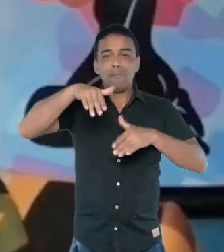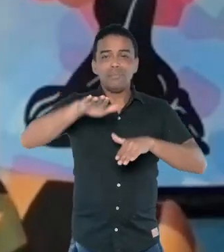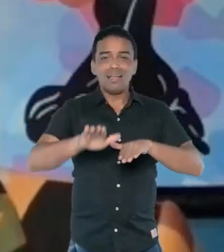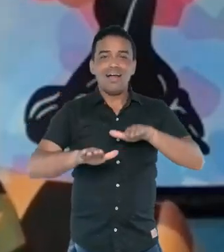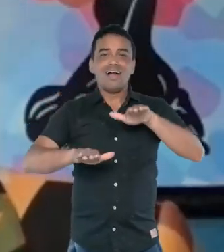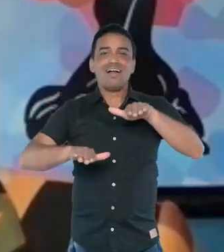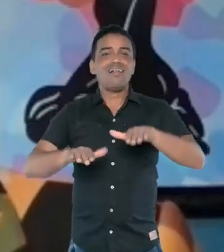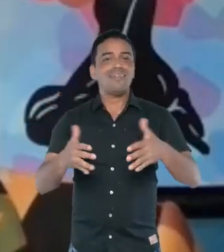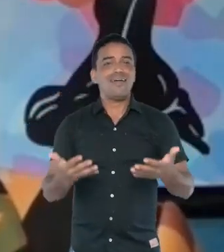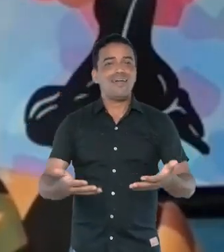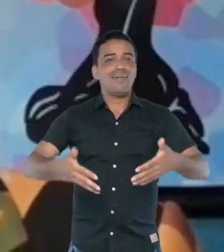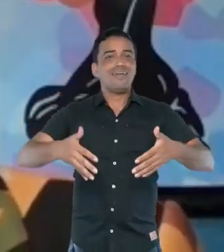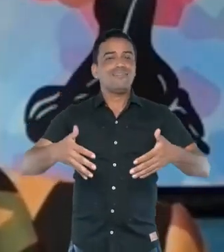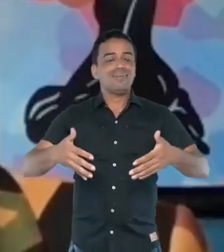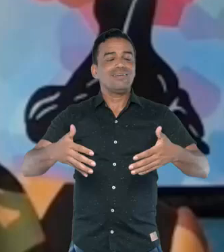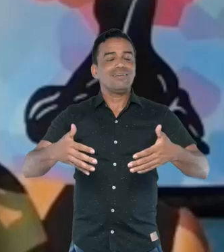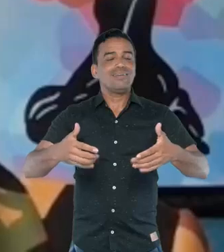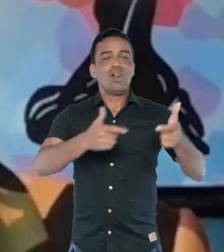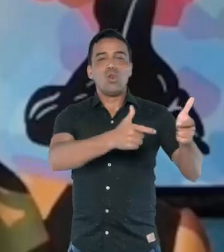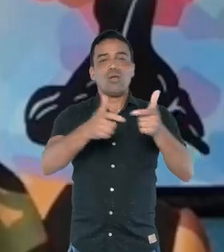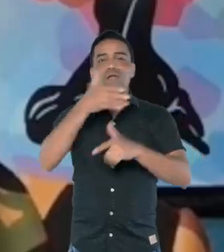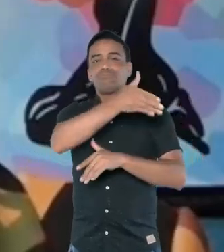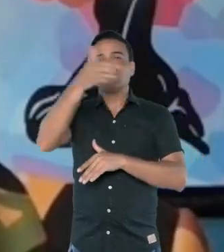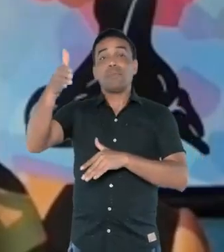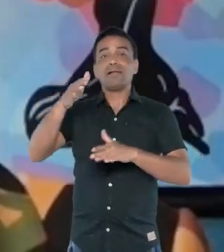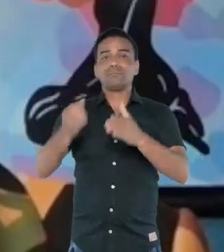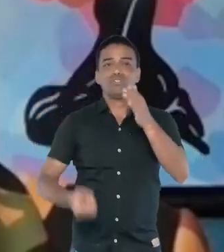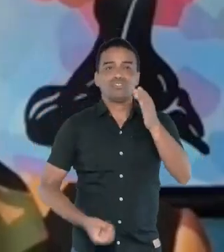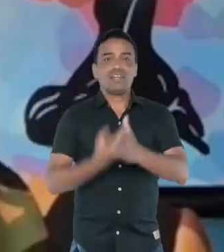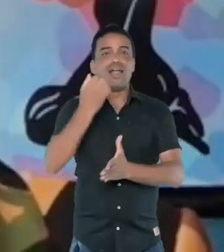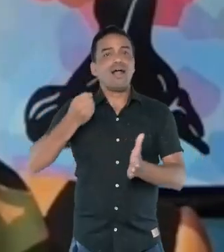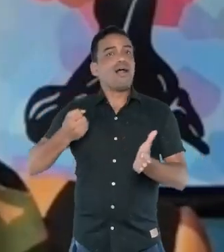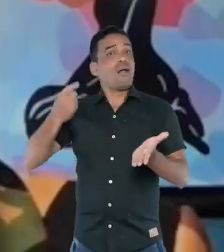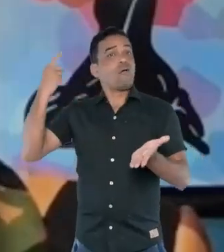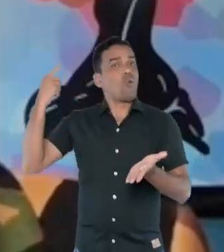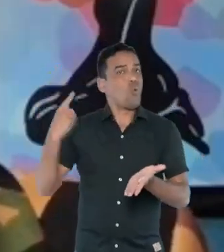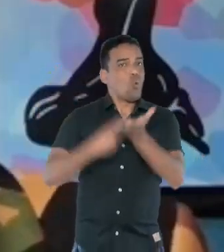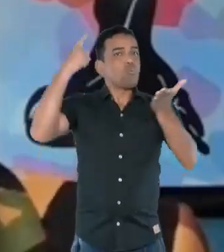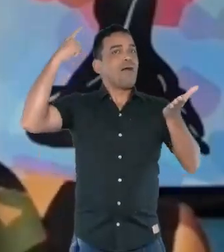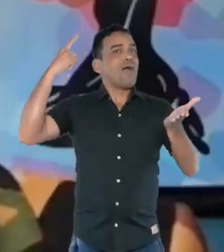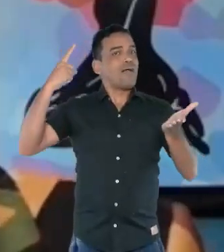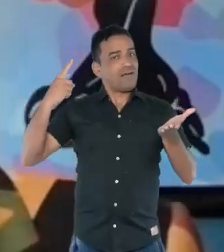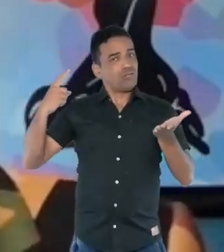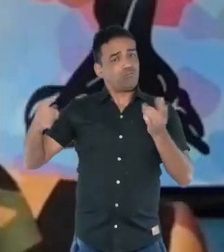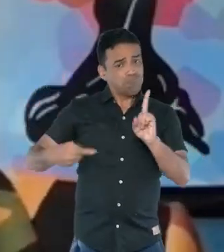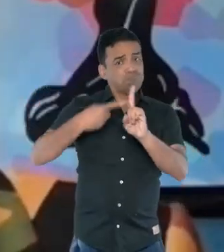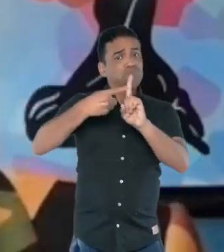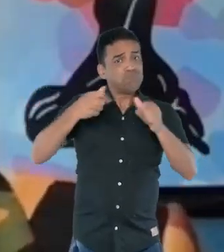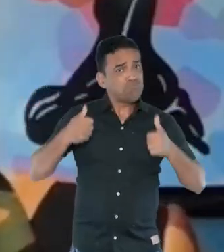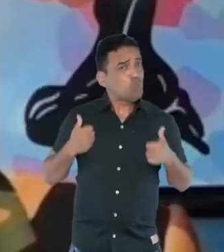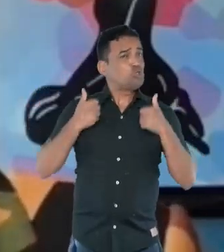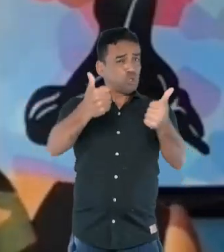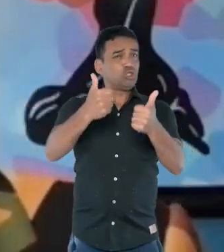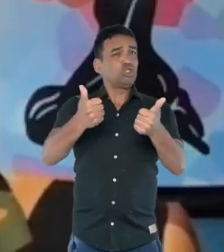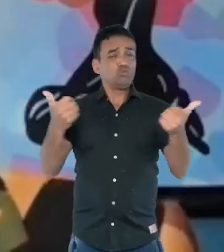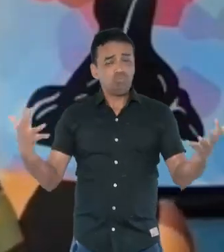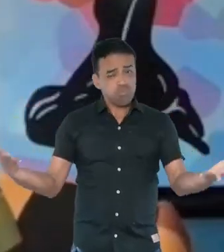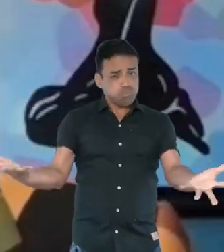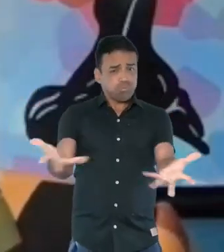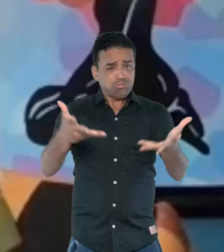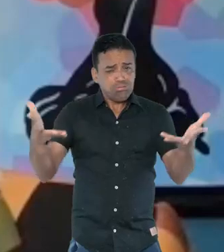por onde a gente passar, mas que a gente possa criar um impacto positivo, um impacto